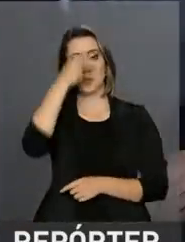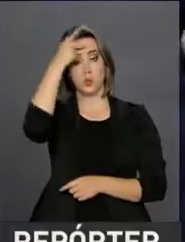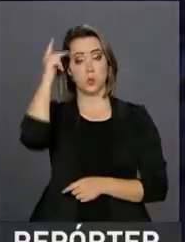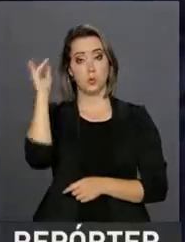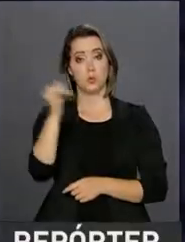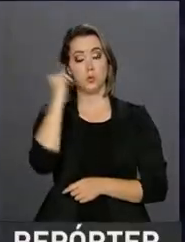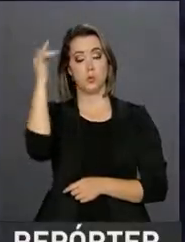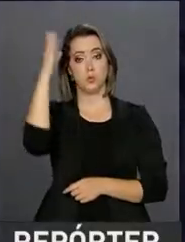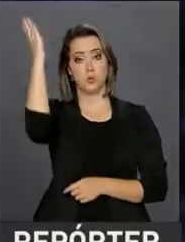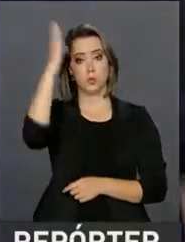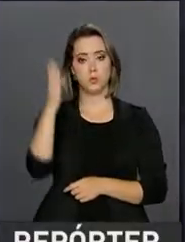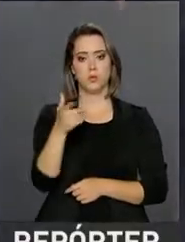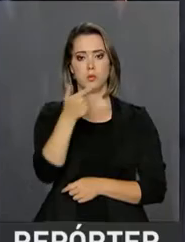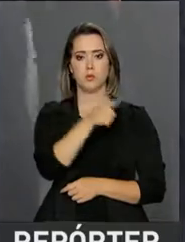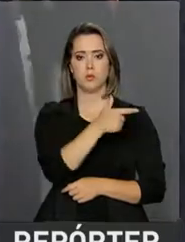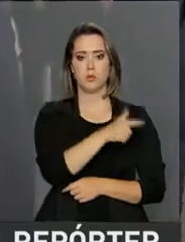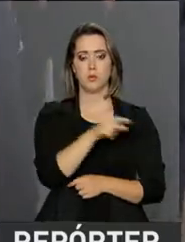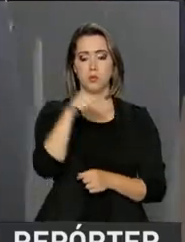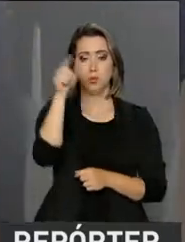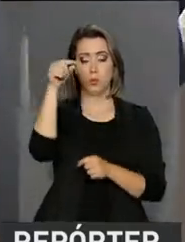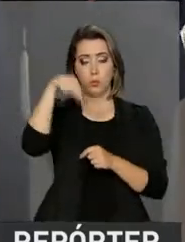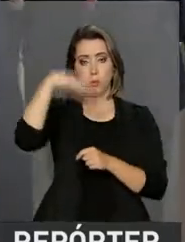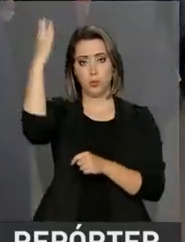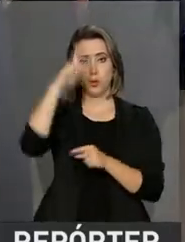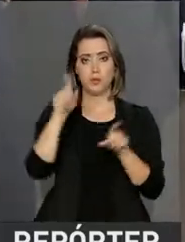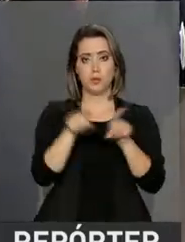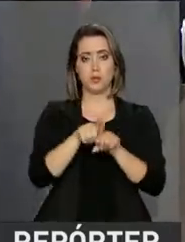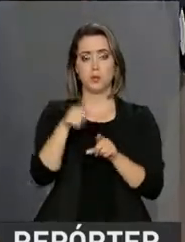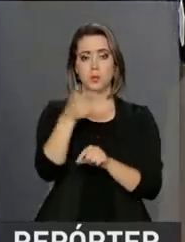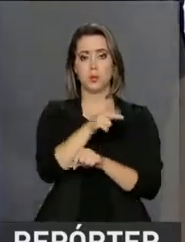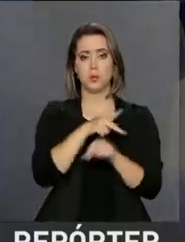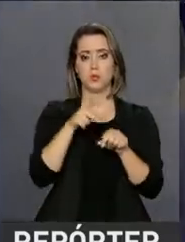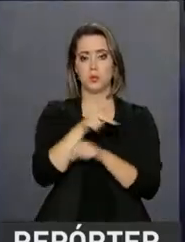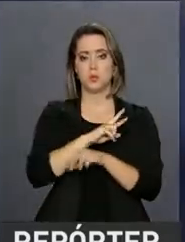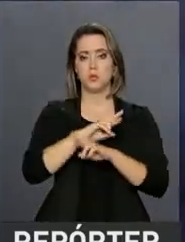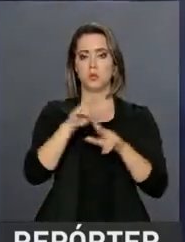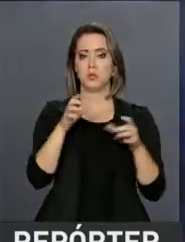personalidades brasileiras e estrangeiras pela atuação em diversas áreas.